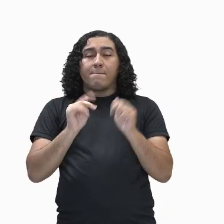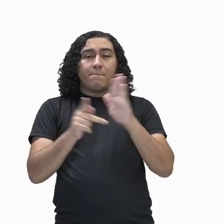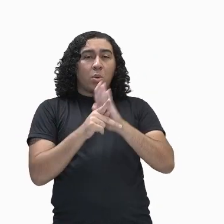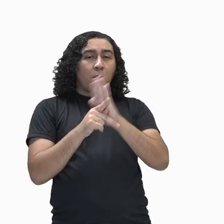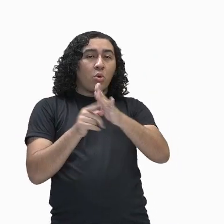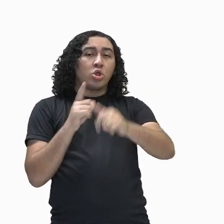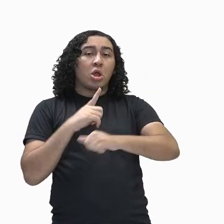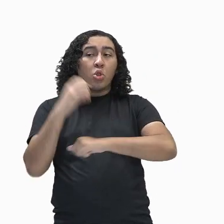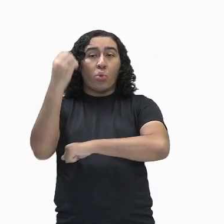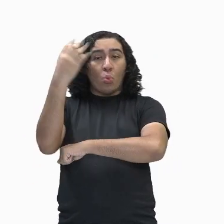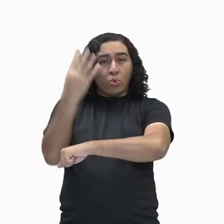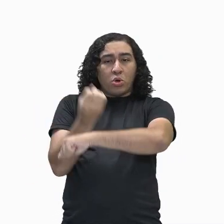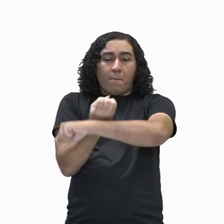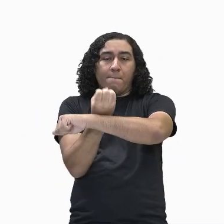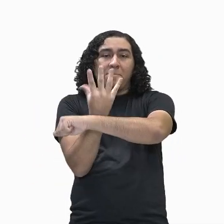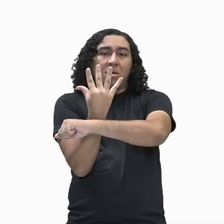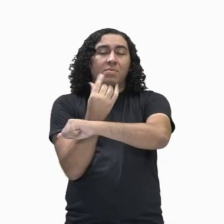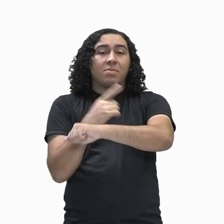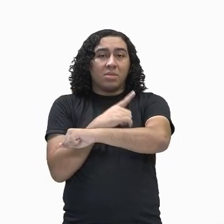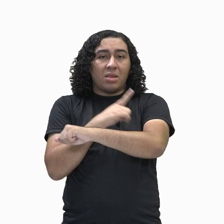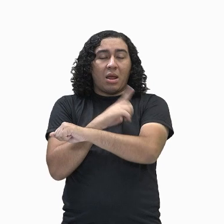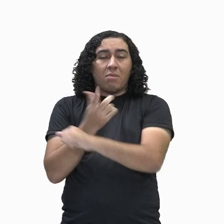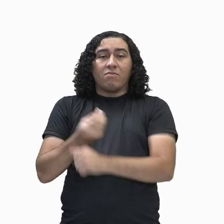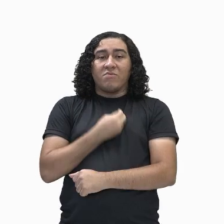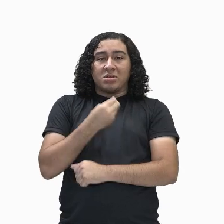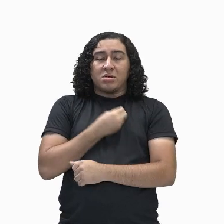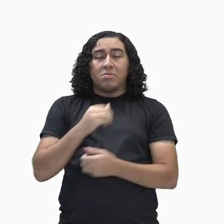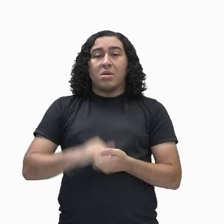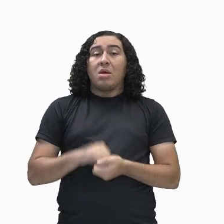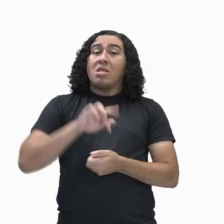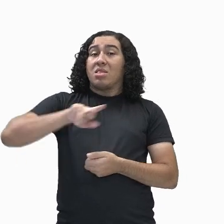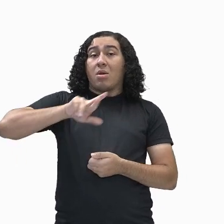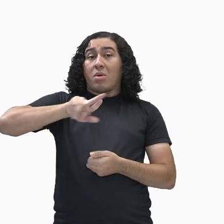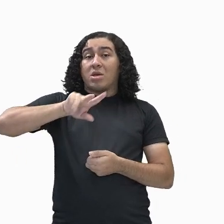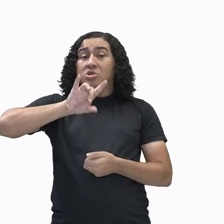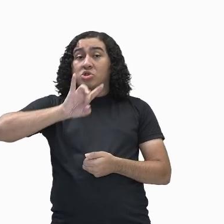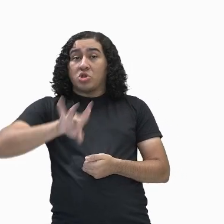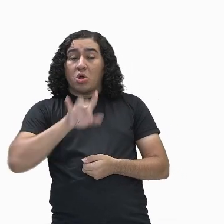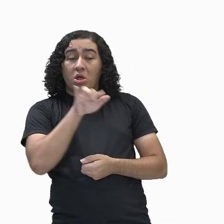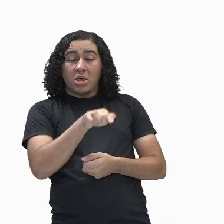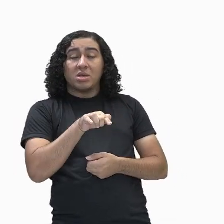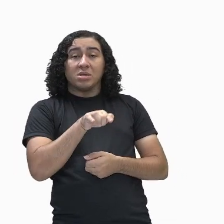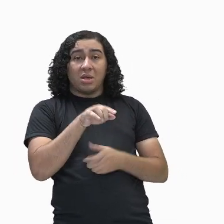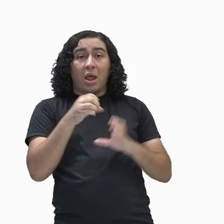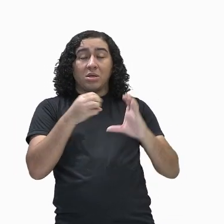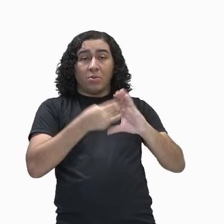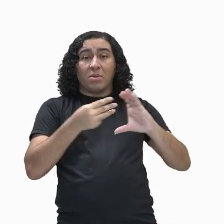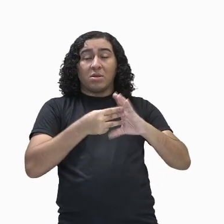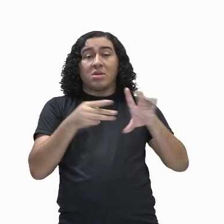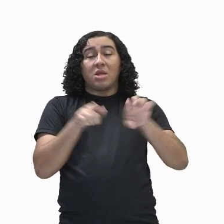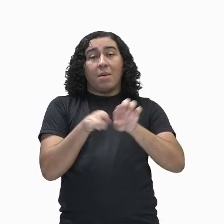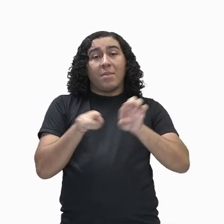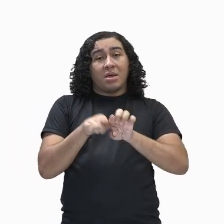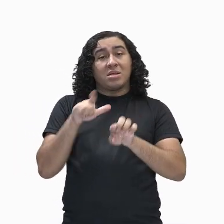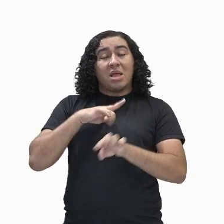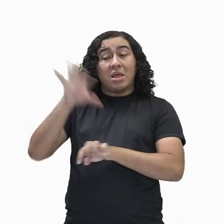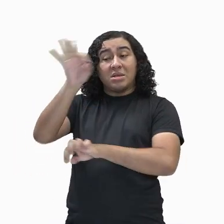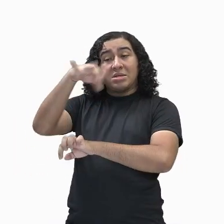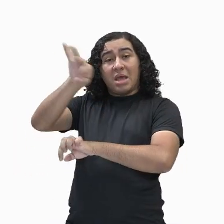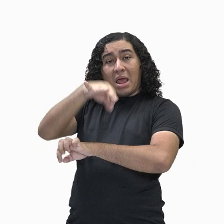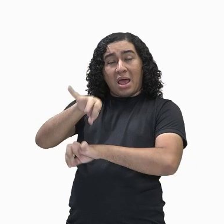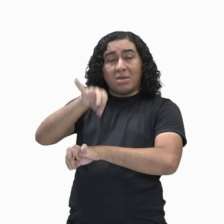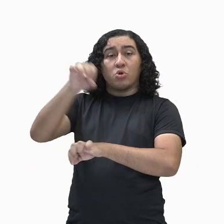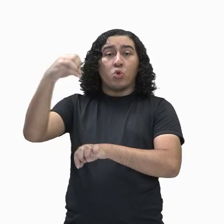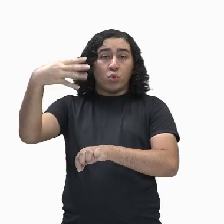de luz por um ser vivo. Não é exclusiva de plâncton, sendo encontrada em vagalumes, em algumas espécies